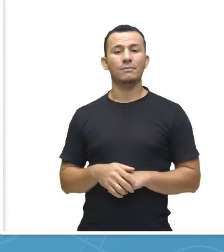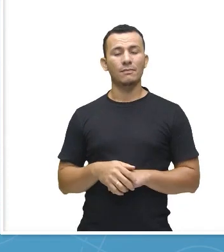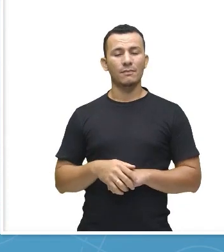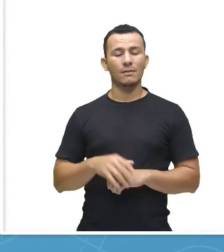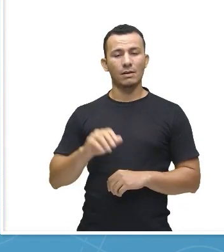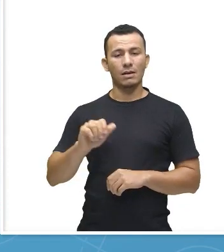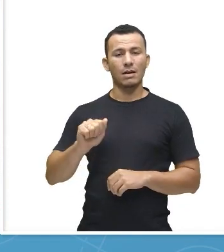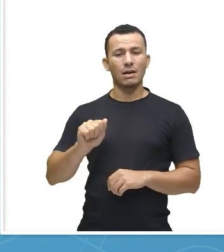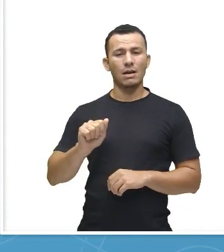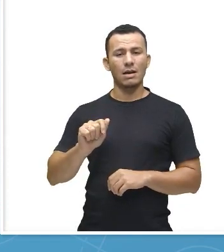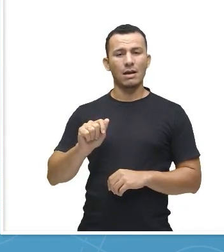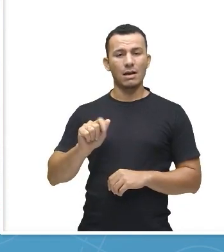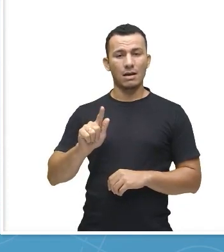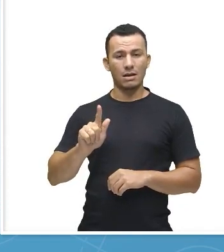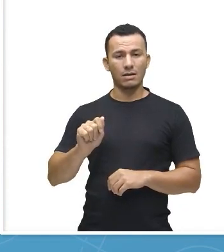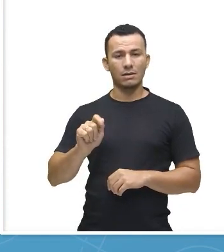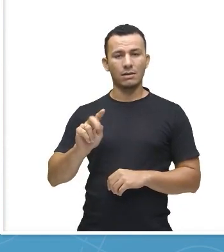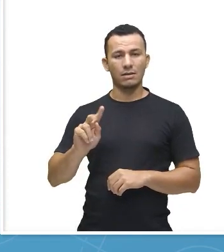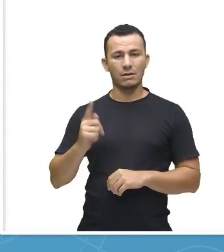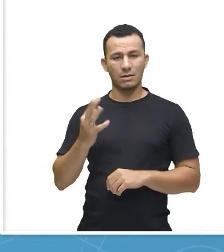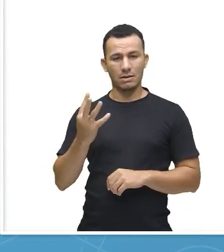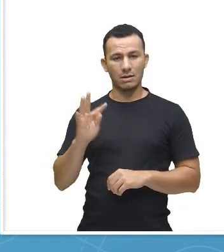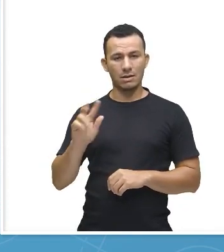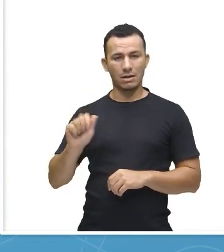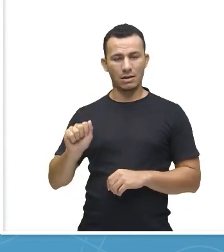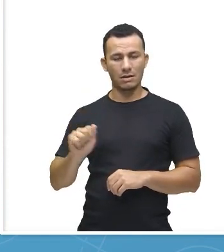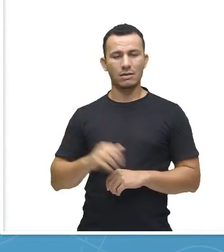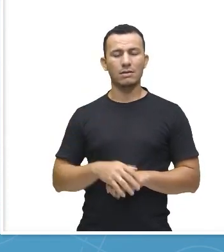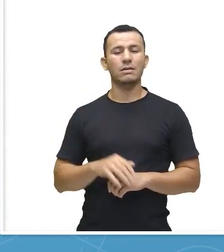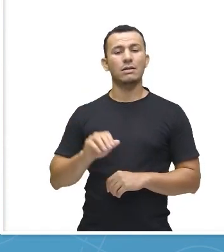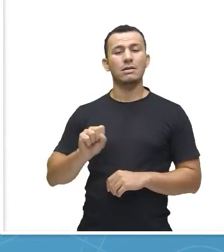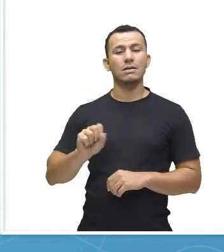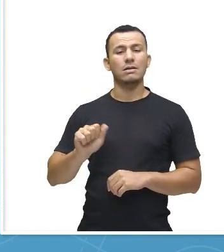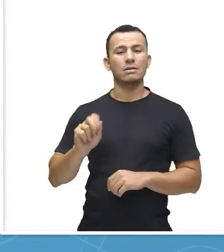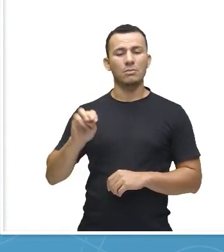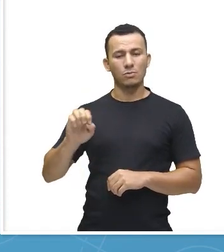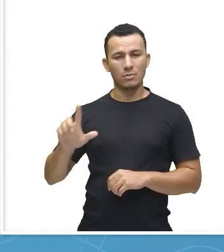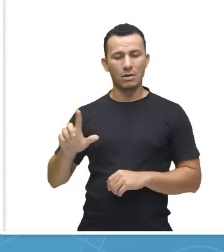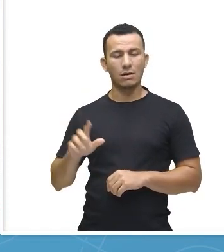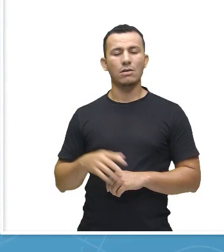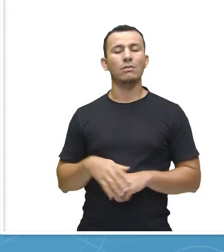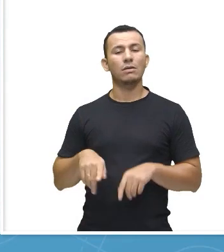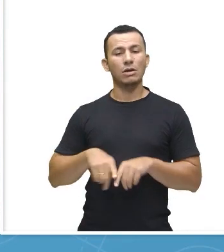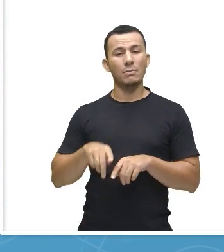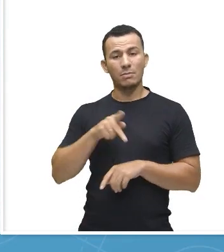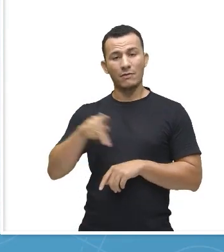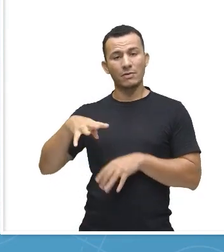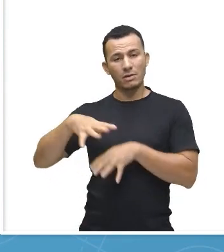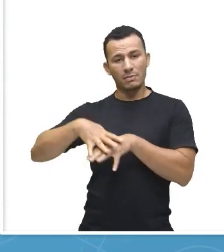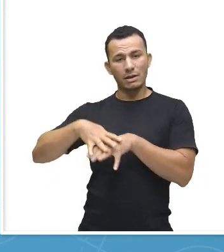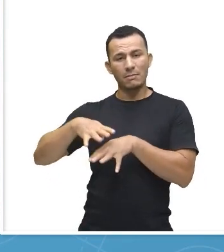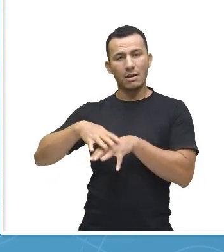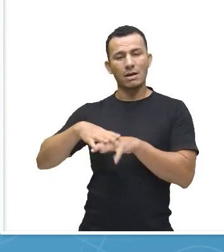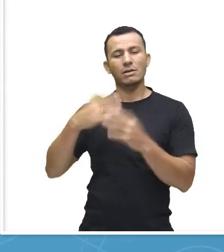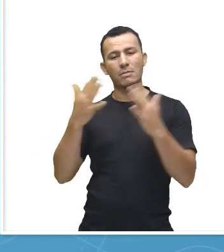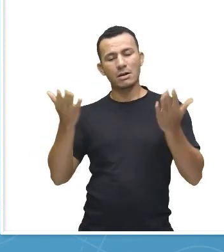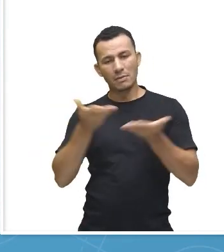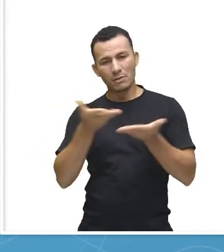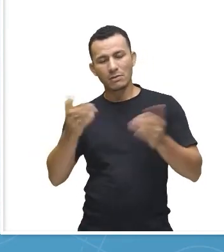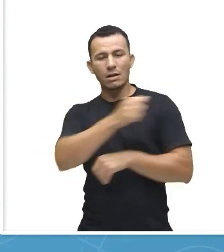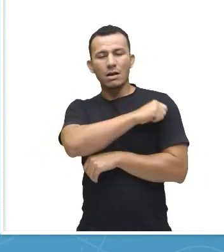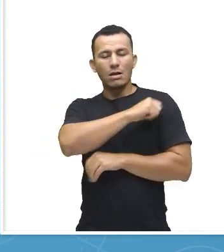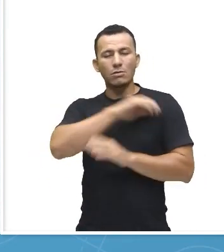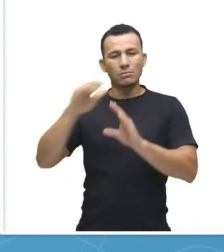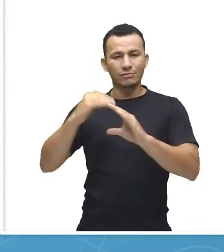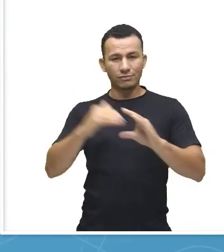Agatha Júlia, o Samuel, professora Deísa, né, de matemática, também está dando aí parabéns a todos que estão